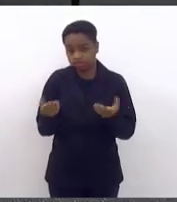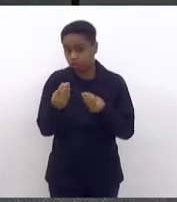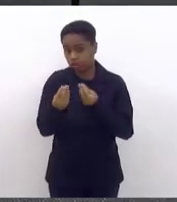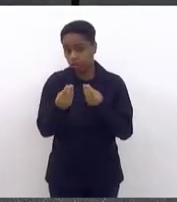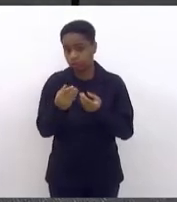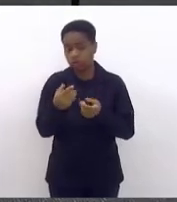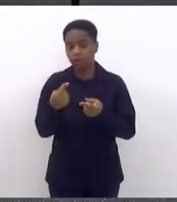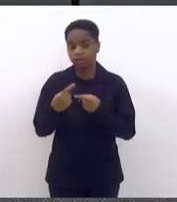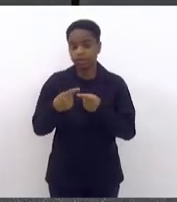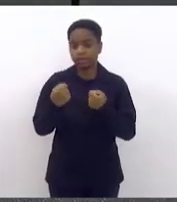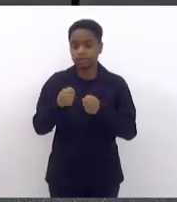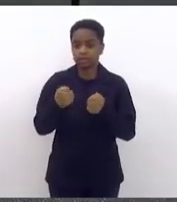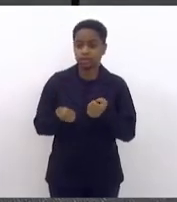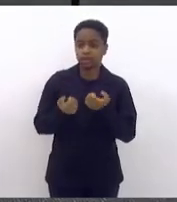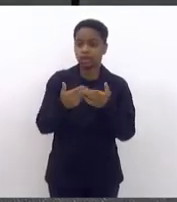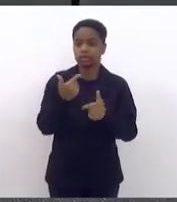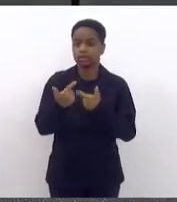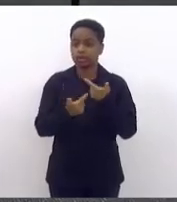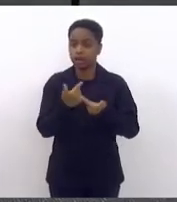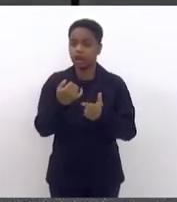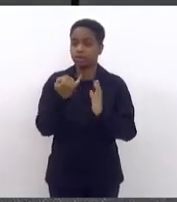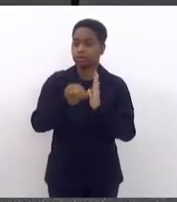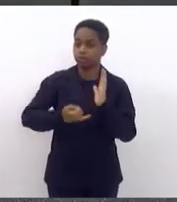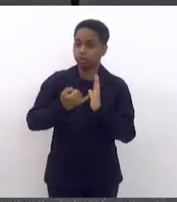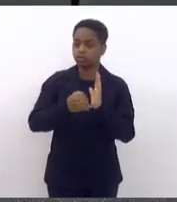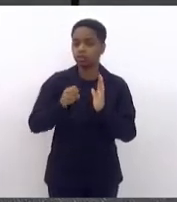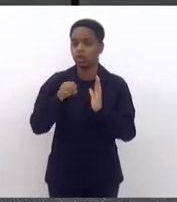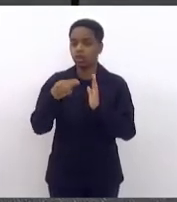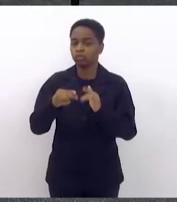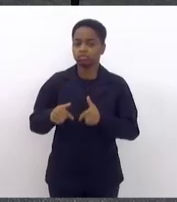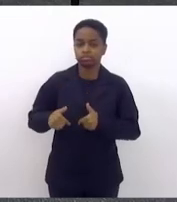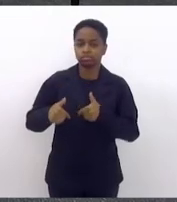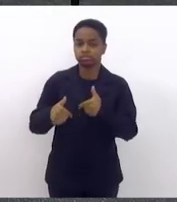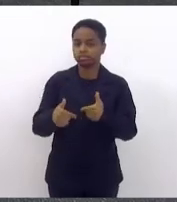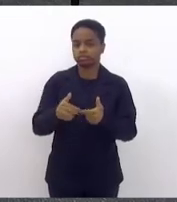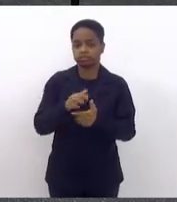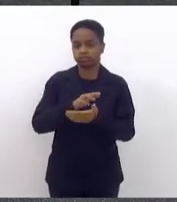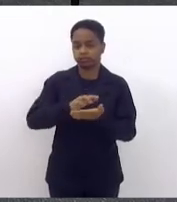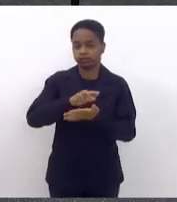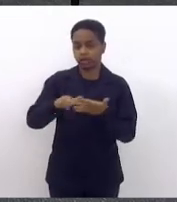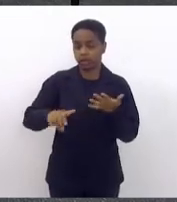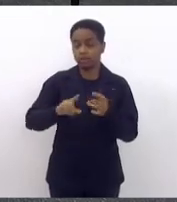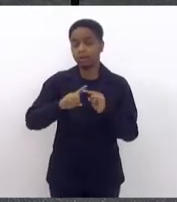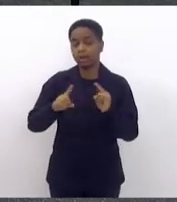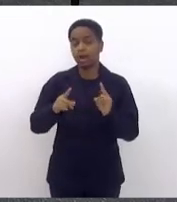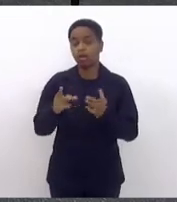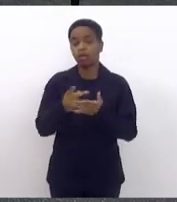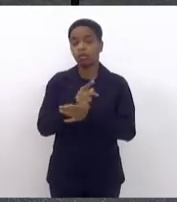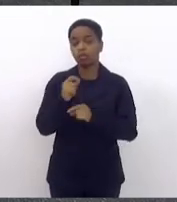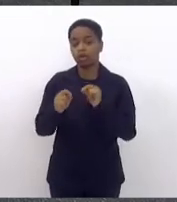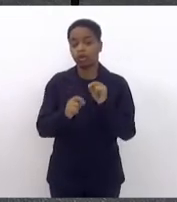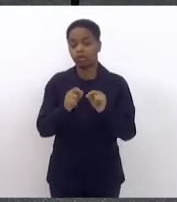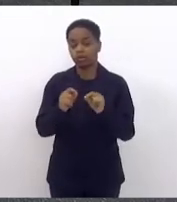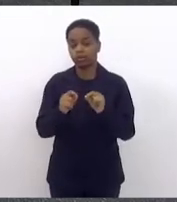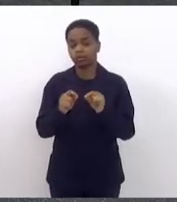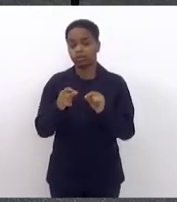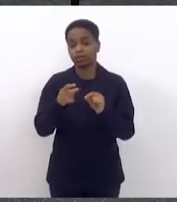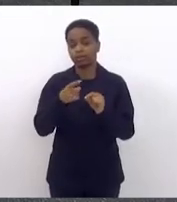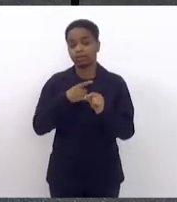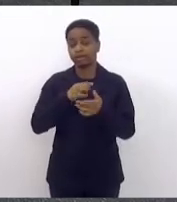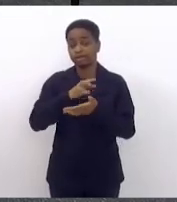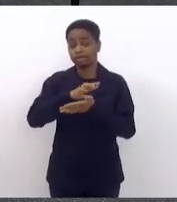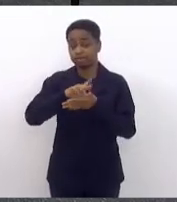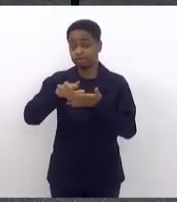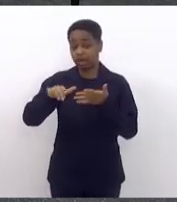em atividades decorrentes, na cadeia produtiva como um todo. O que acontece é que vários desses que não dão